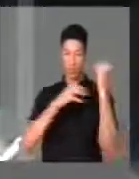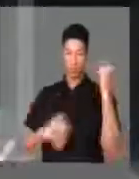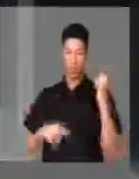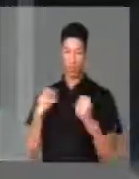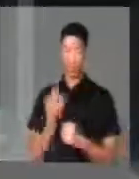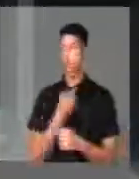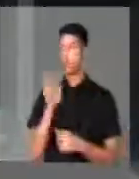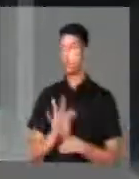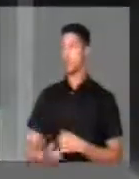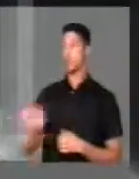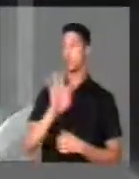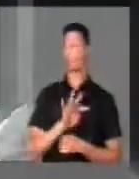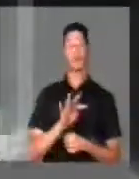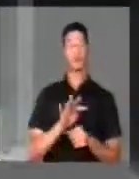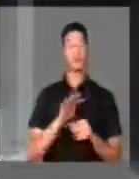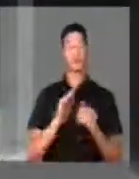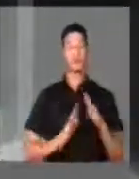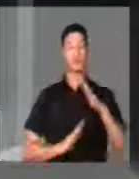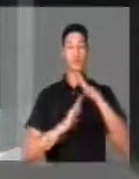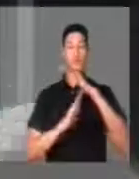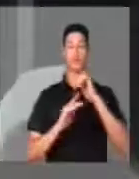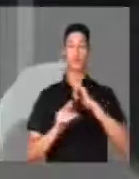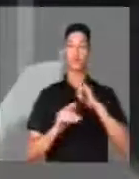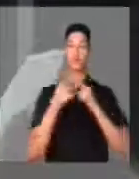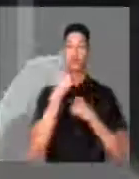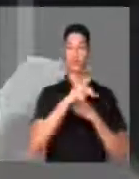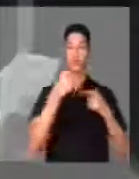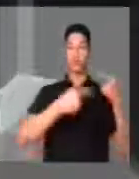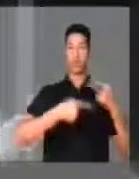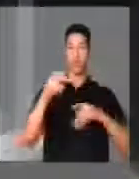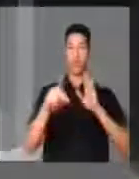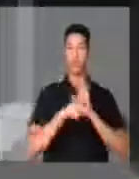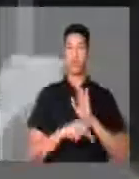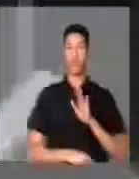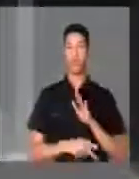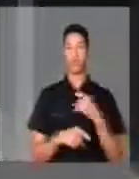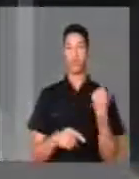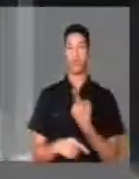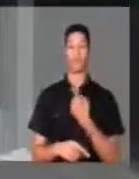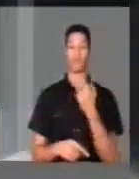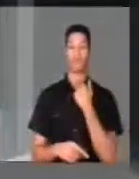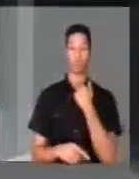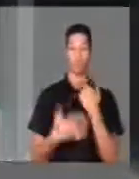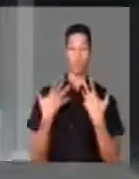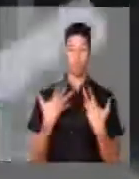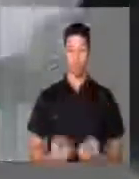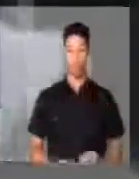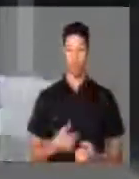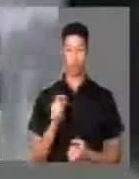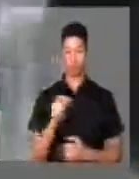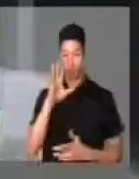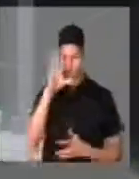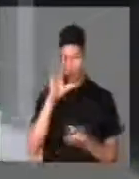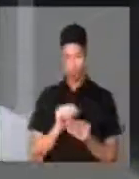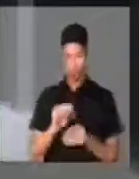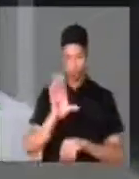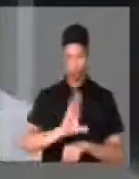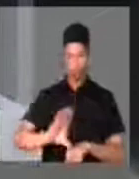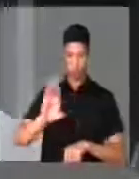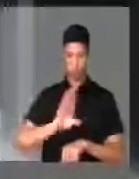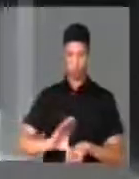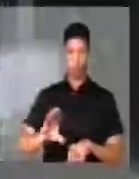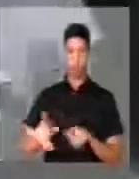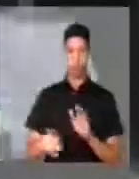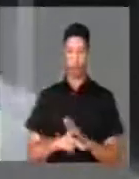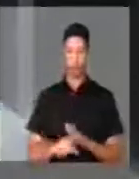nossas federações de estabelecerem suas políticas próprias. Nós não podemos aceitar que entenda um